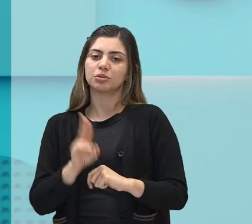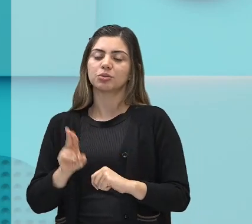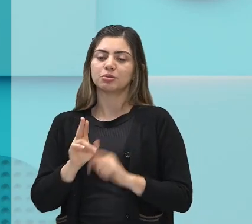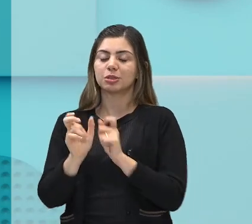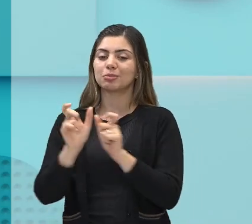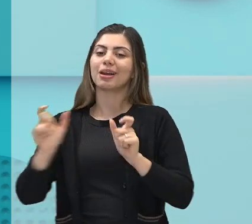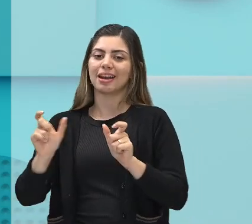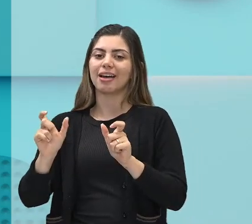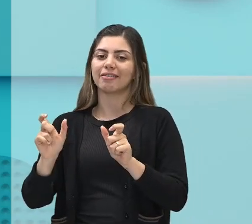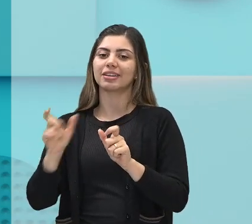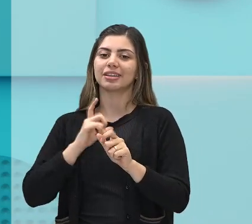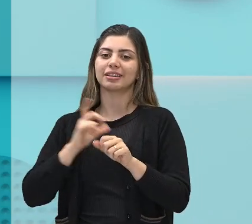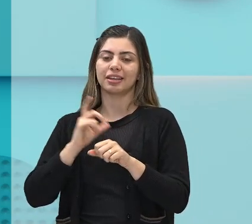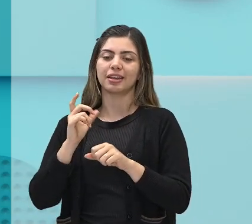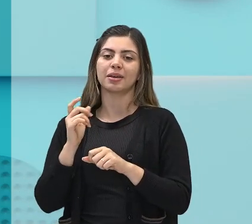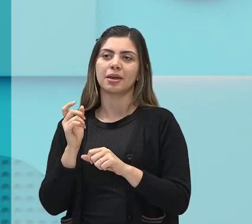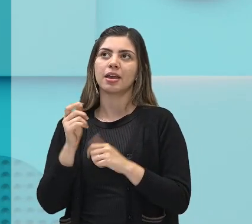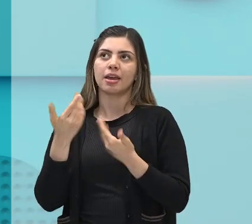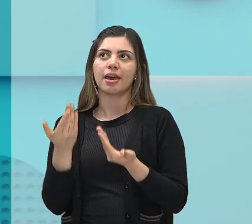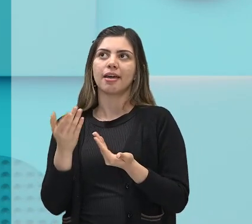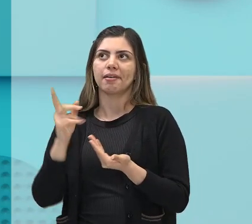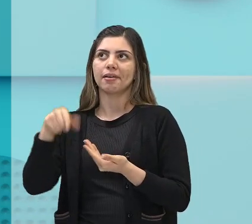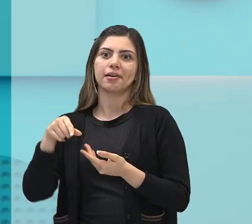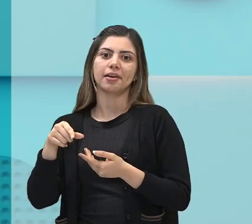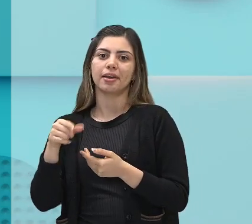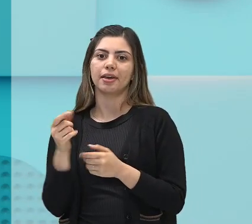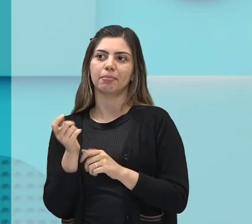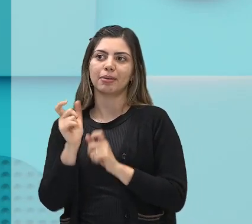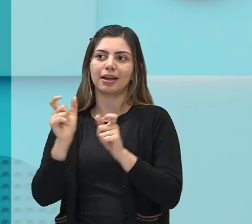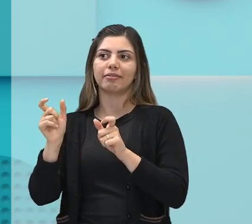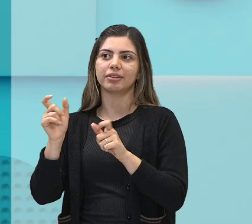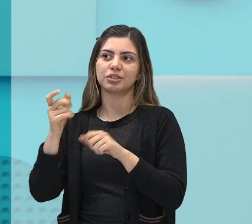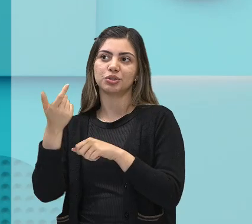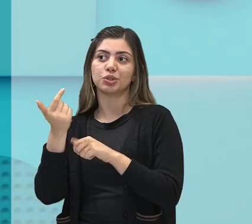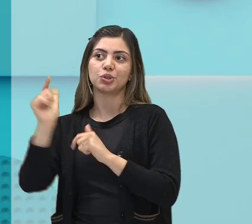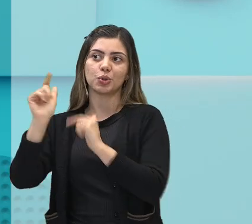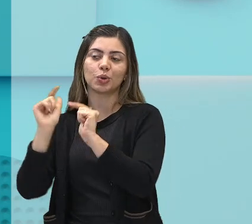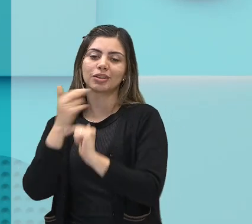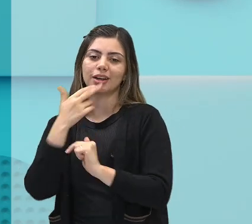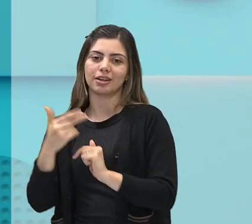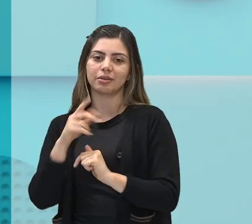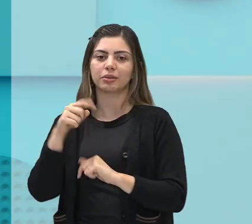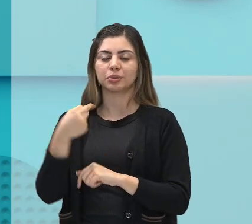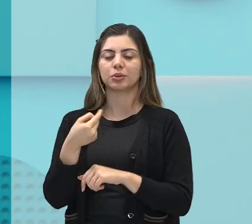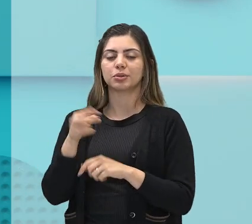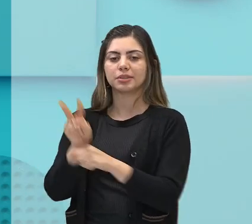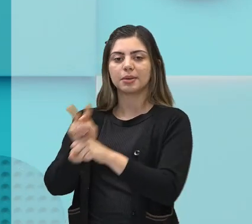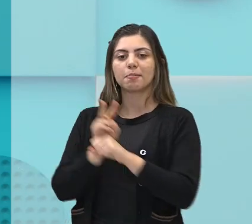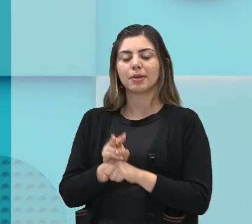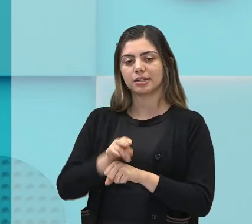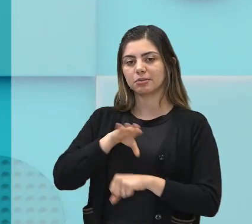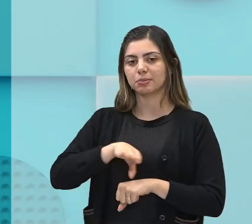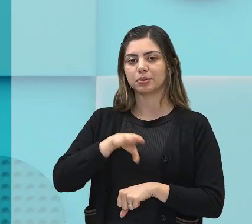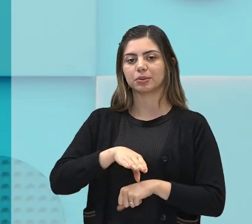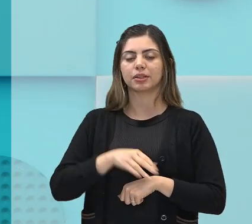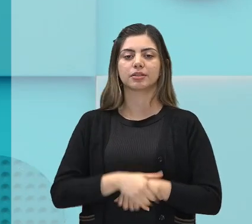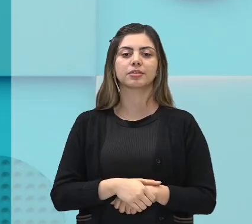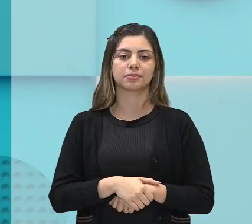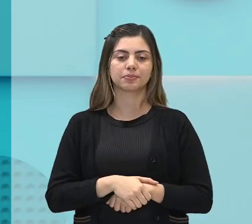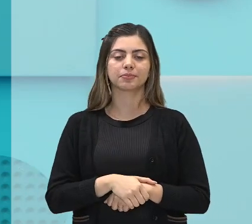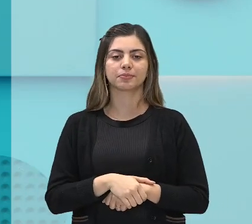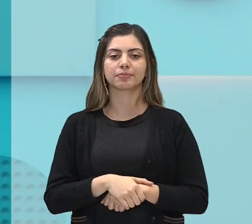acaba incorporando palavras, trazendo para o nosso português e na falta de tradução ou de alguma palavra melhor, a gente